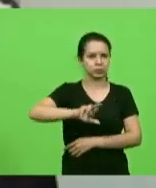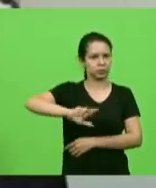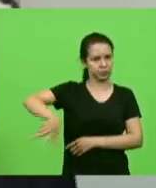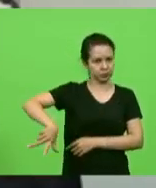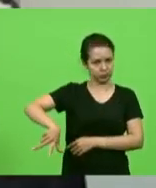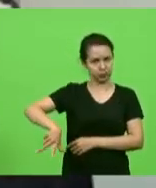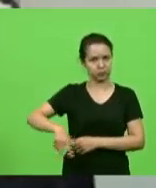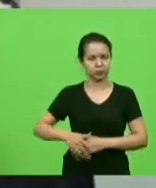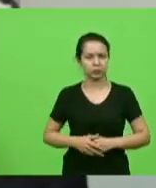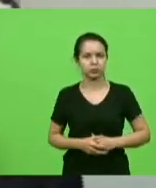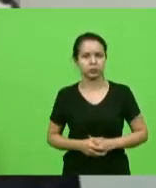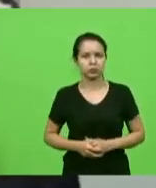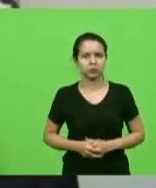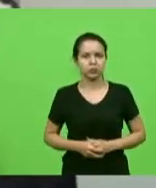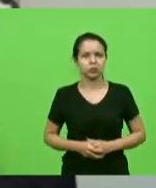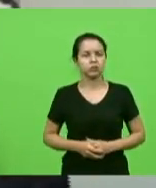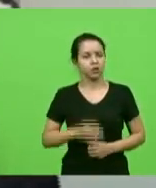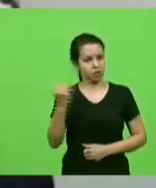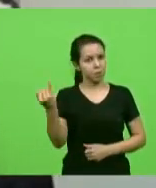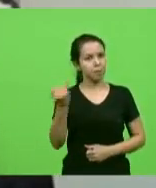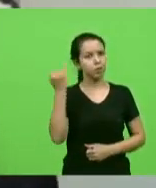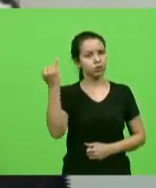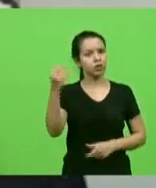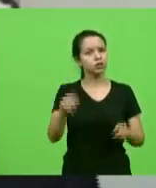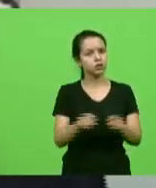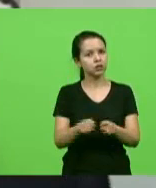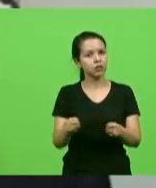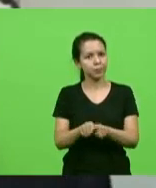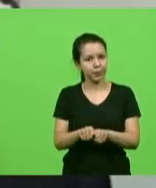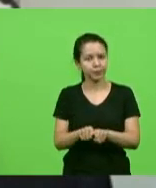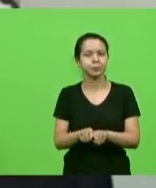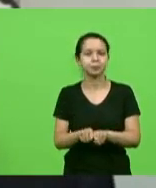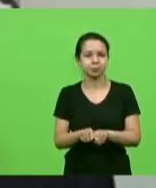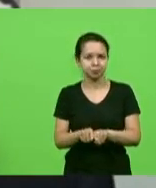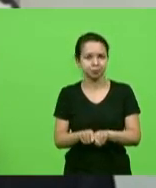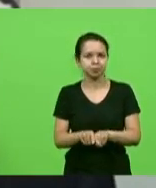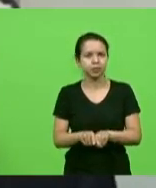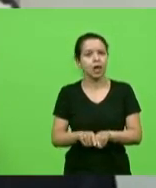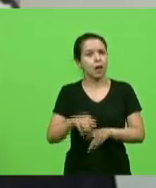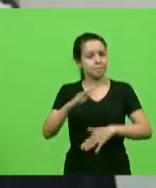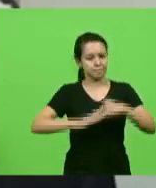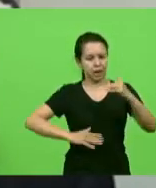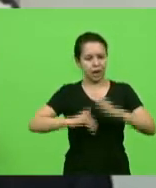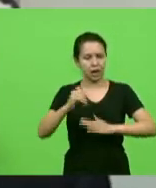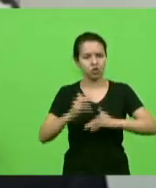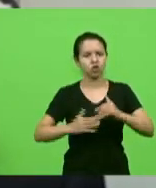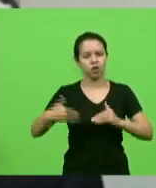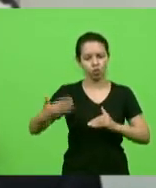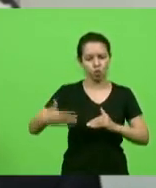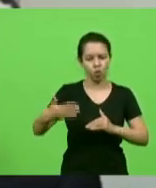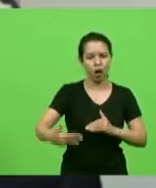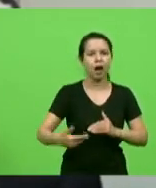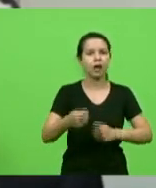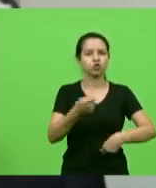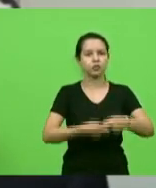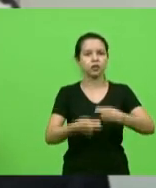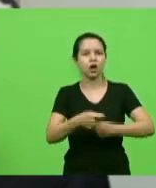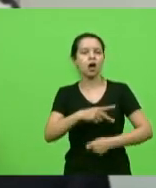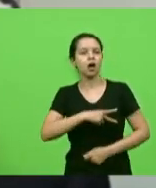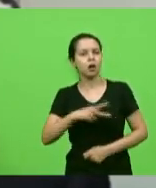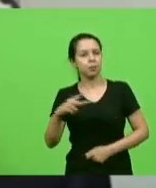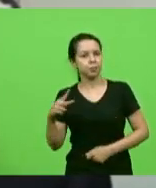é importante nestes autos também é não são práticas corriqueiras administração